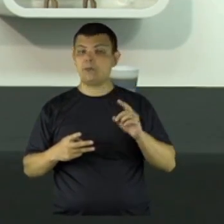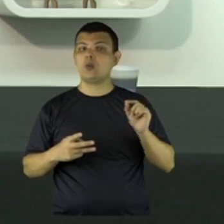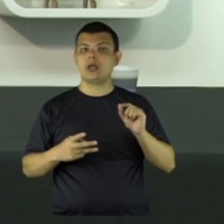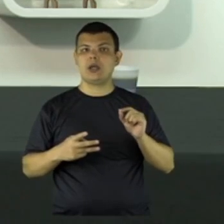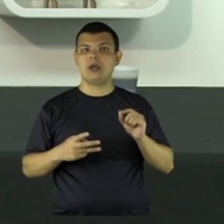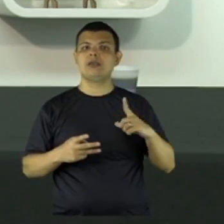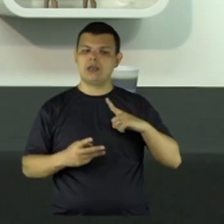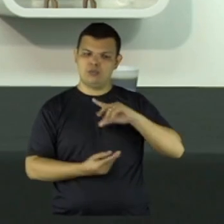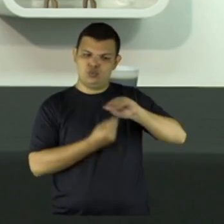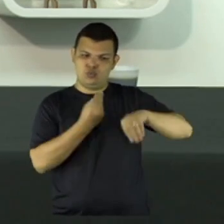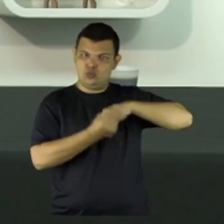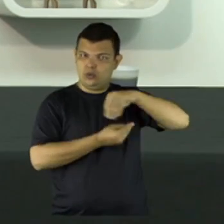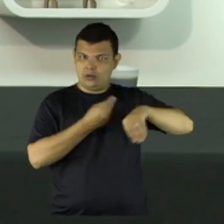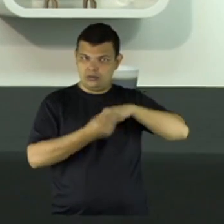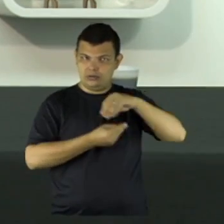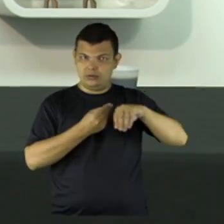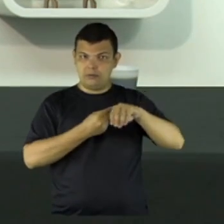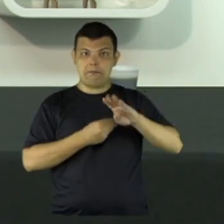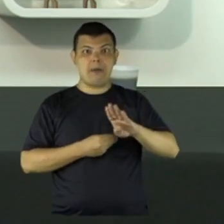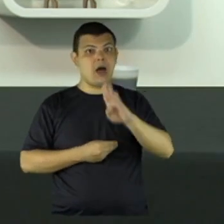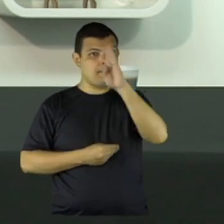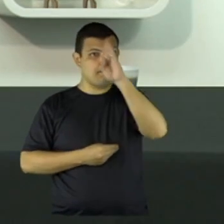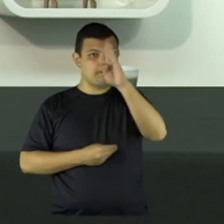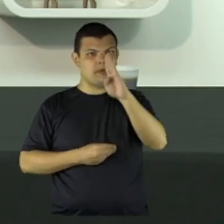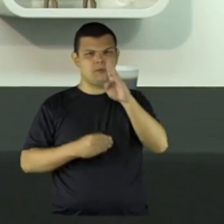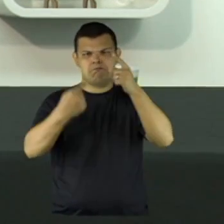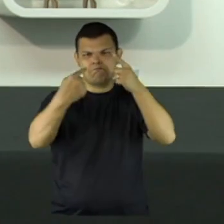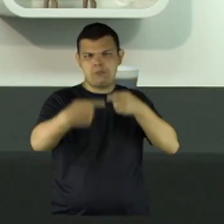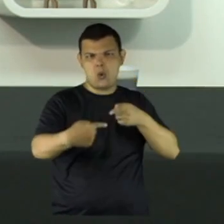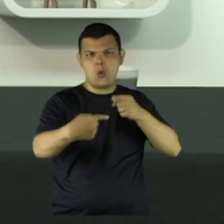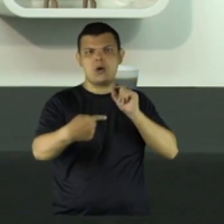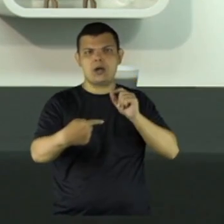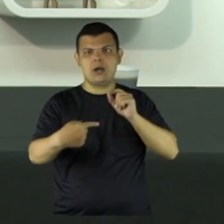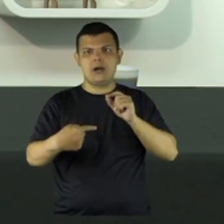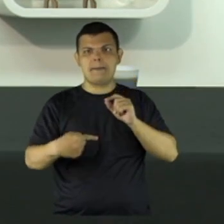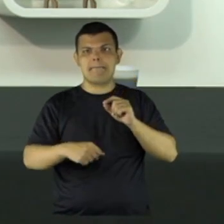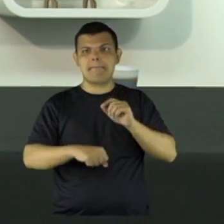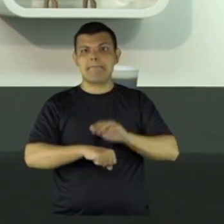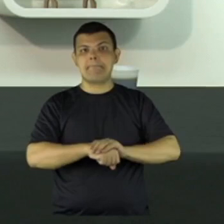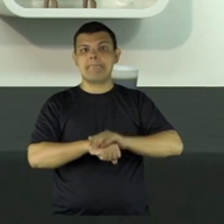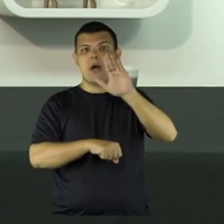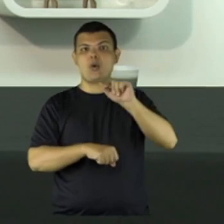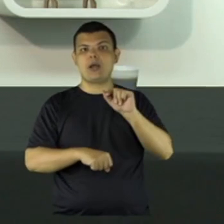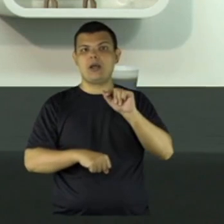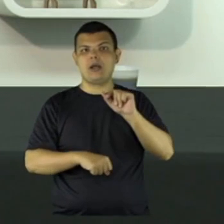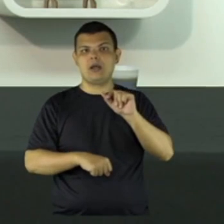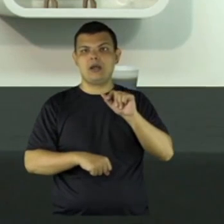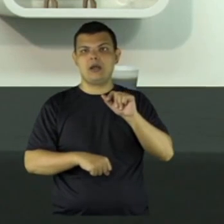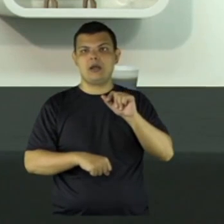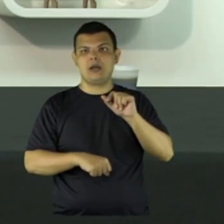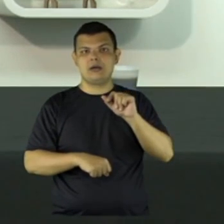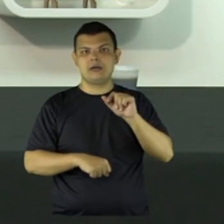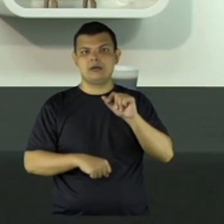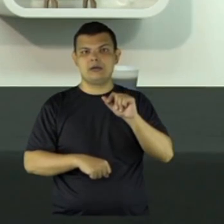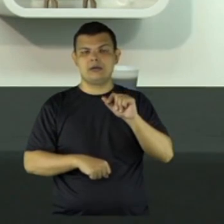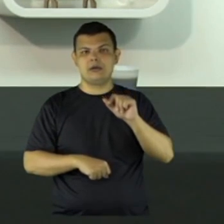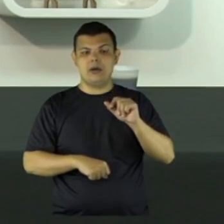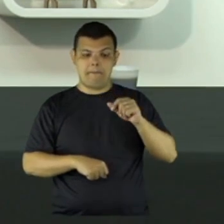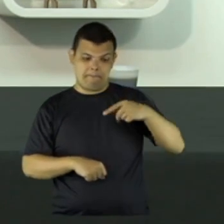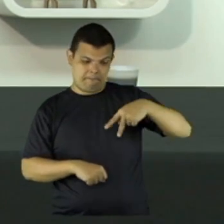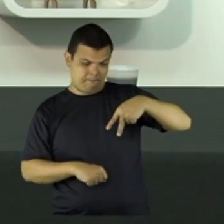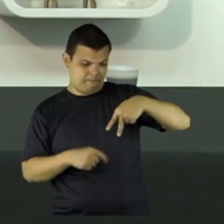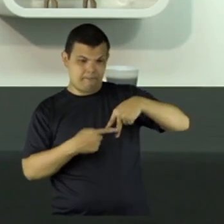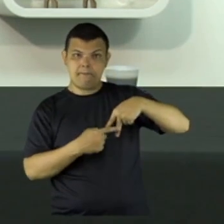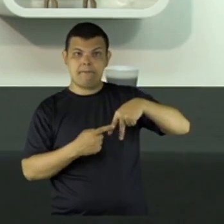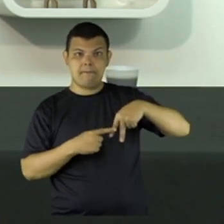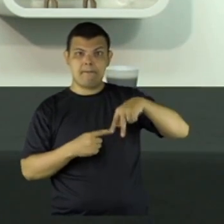em determinado momento, mas a luta de forma competitiva, você utiliza muito mais o quê? Os golpes utilizando as